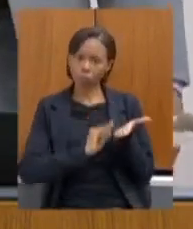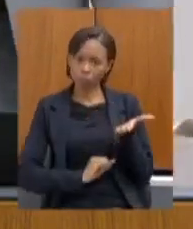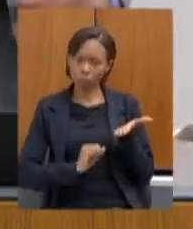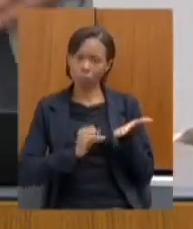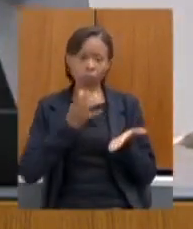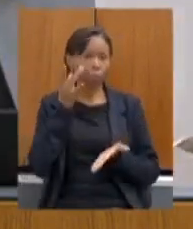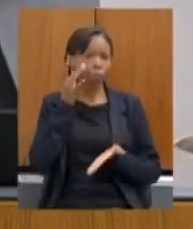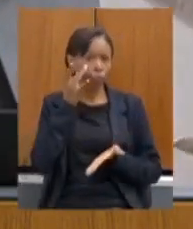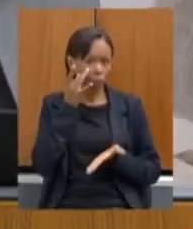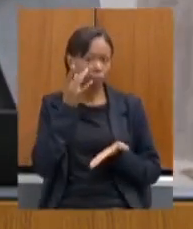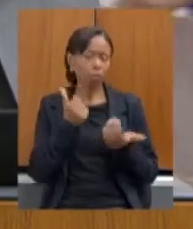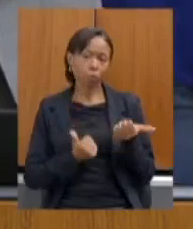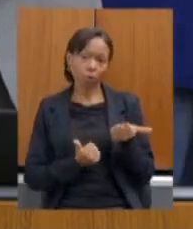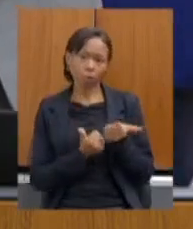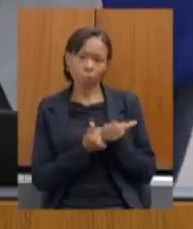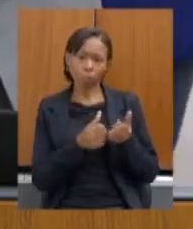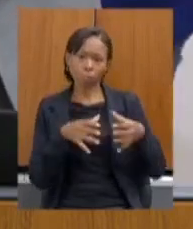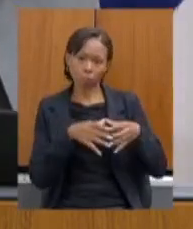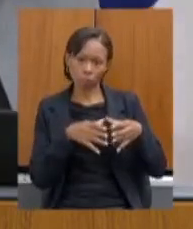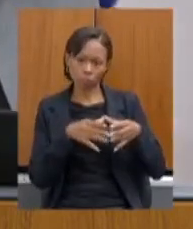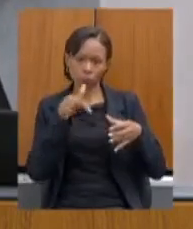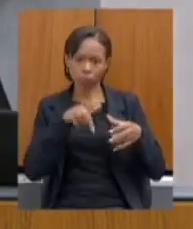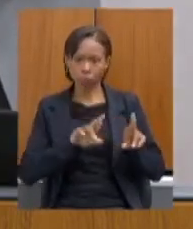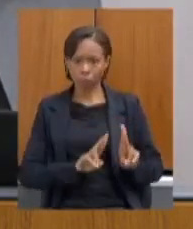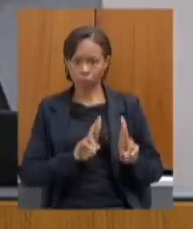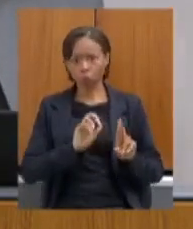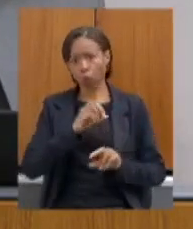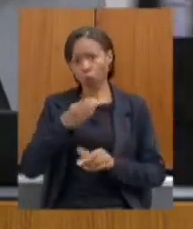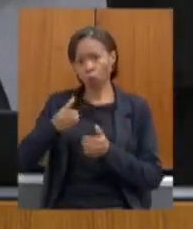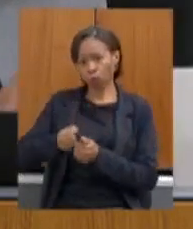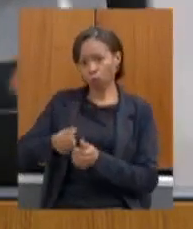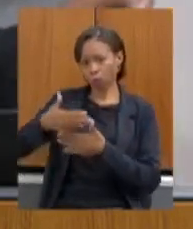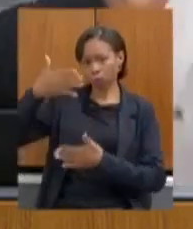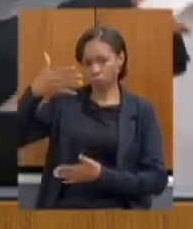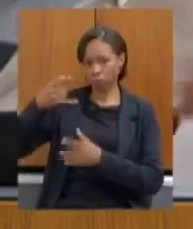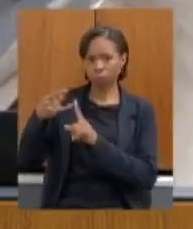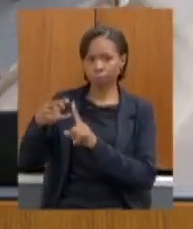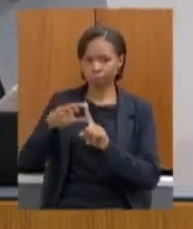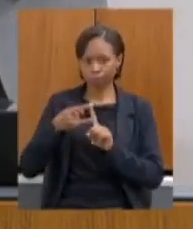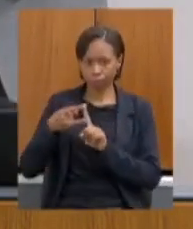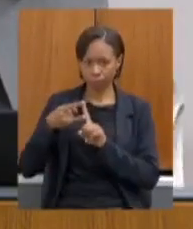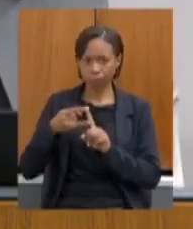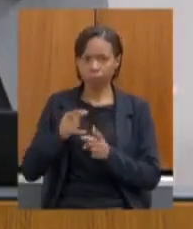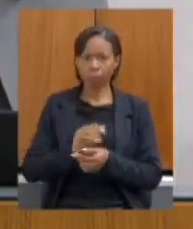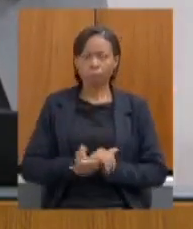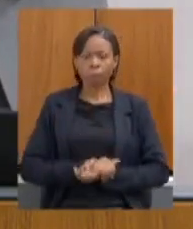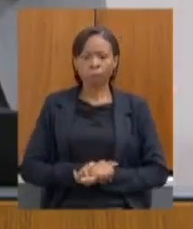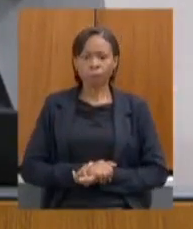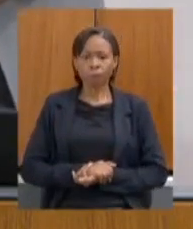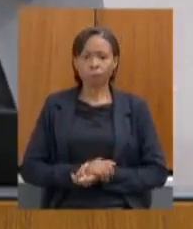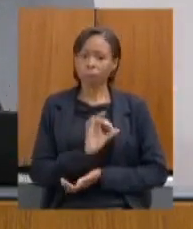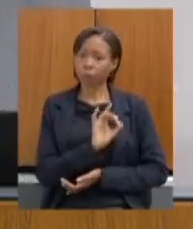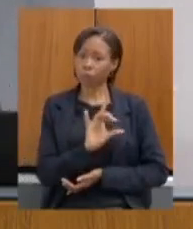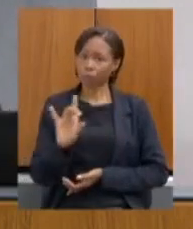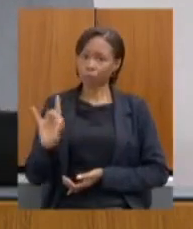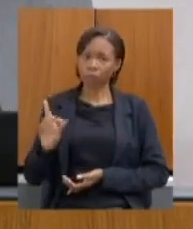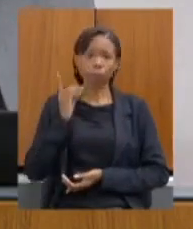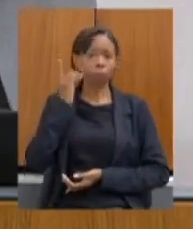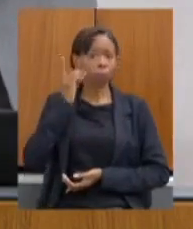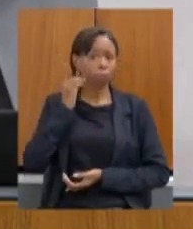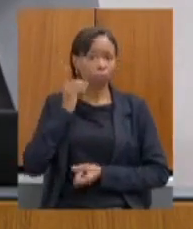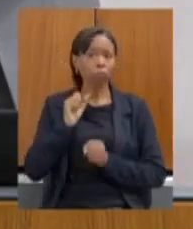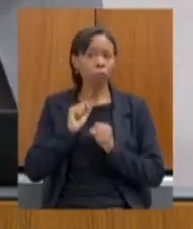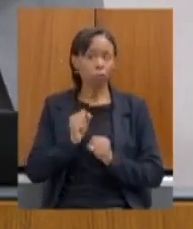junto à assessoria da comissão ou através do chat online do aplicativo Zoom. Cada deputado poderá fazer uma